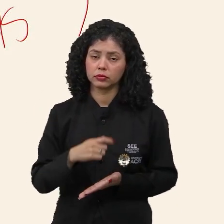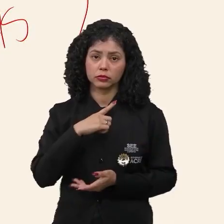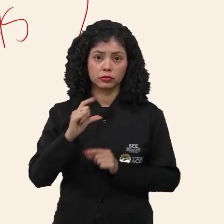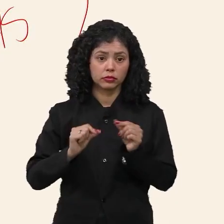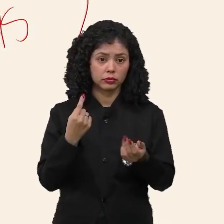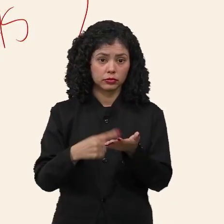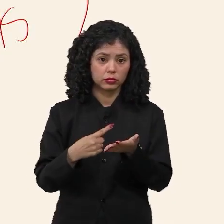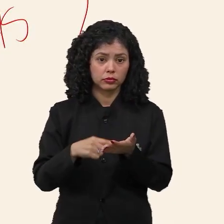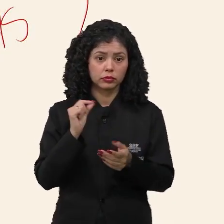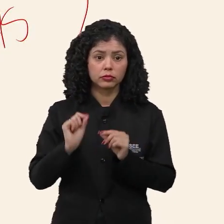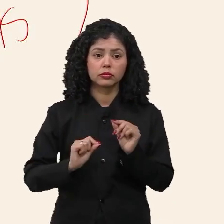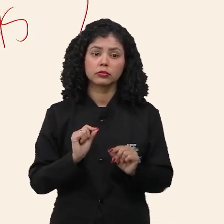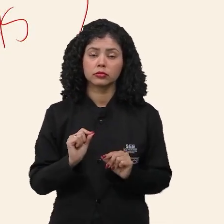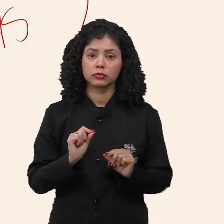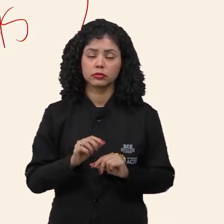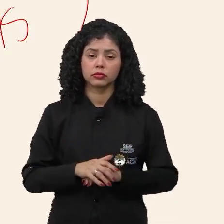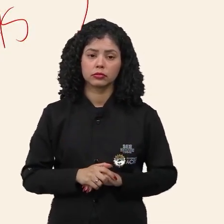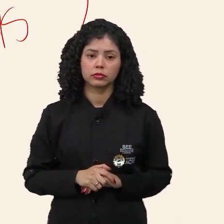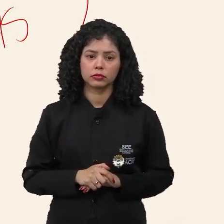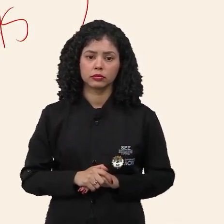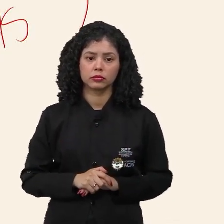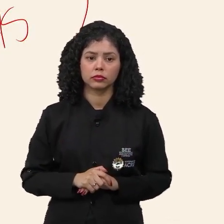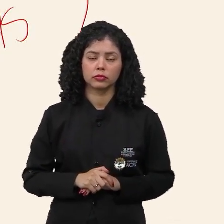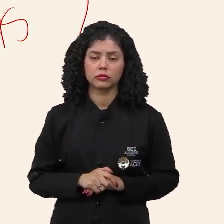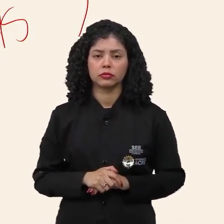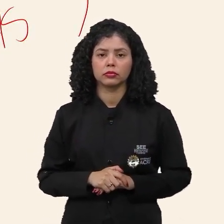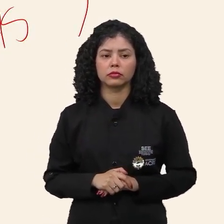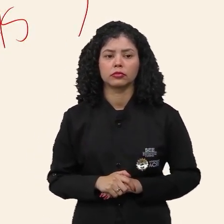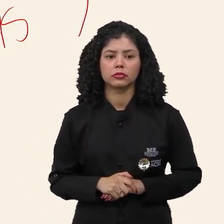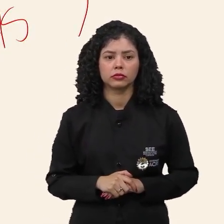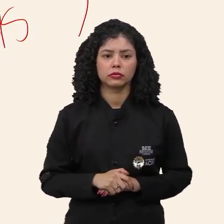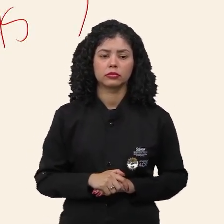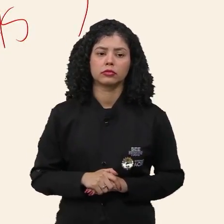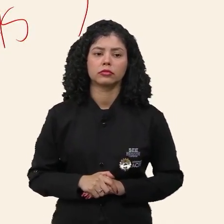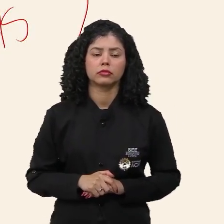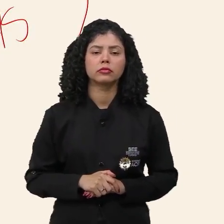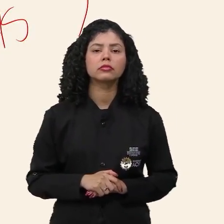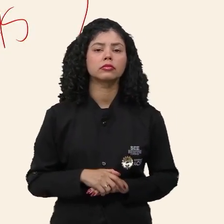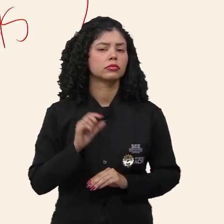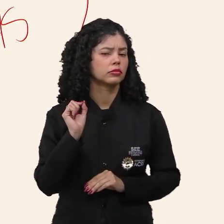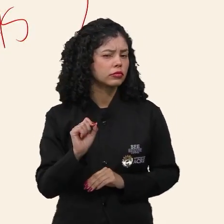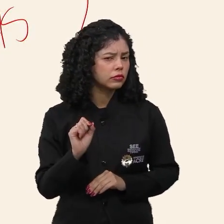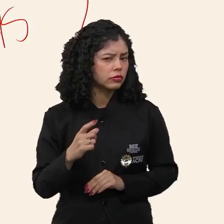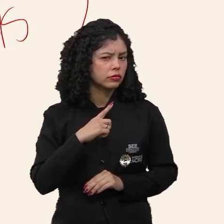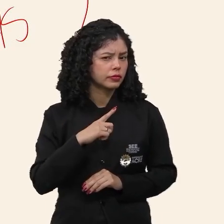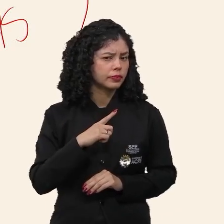vai considerar essa construção, os meninos foi na escola. Será que